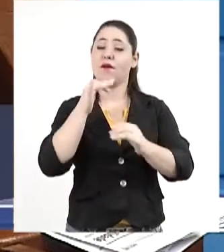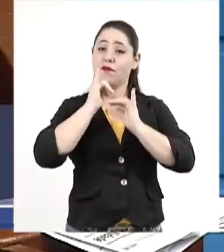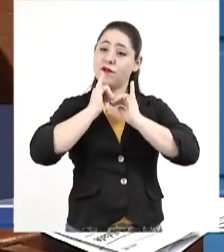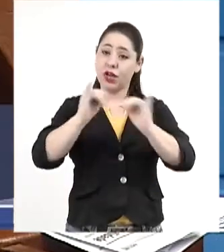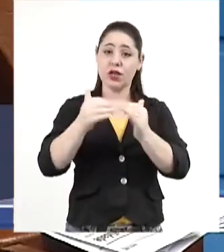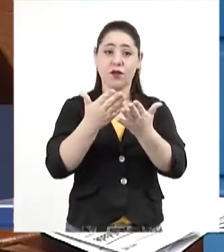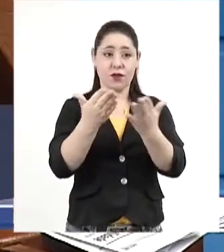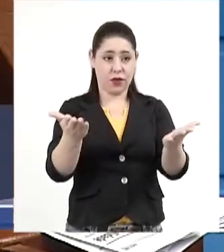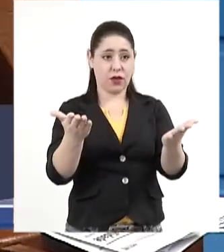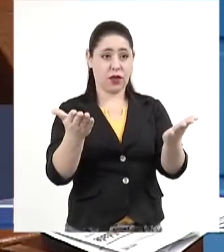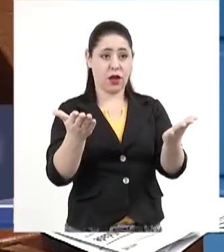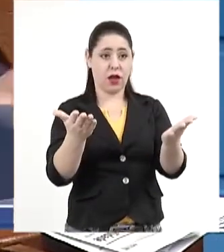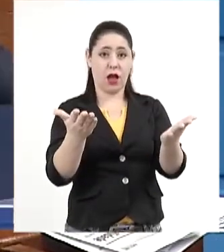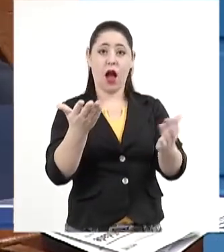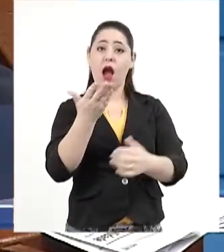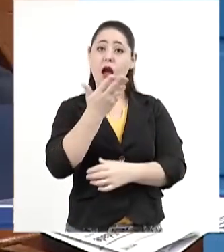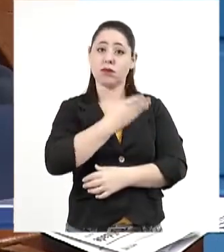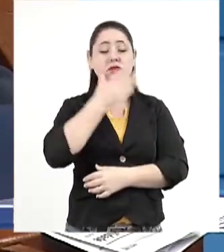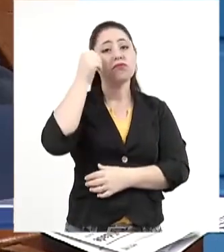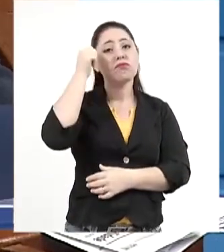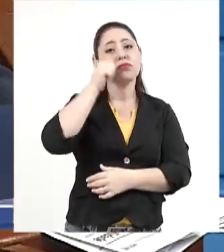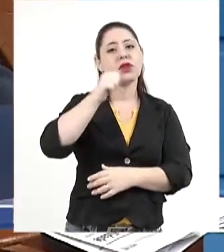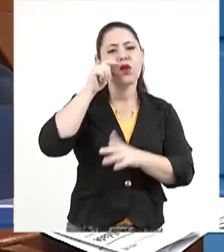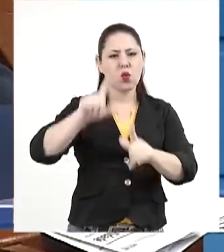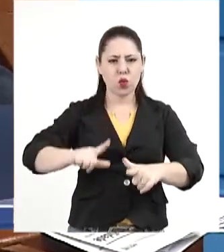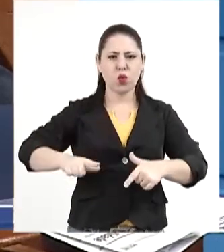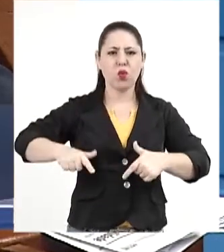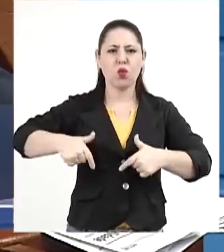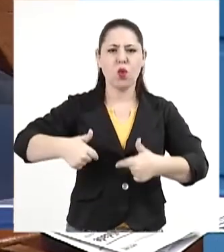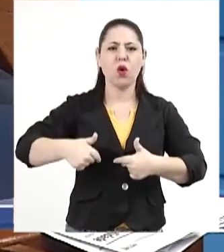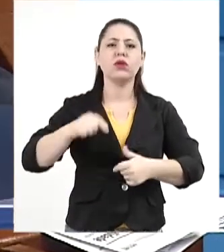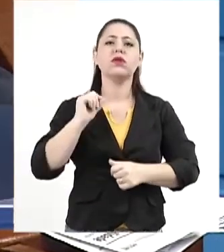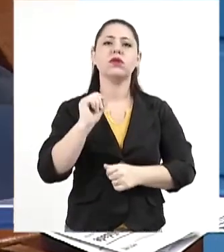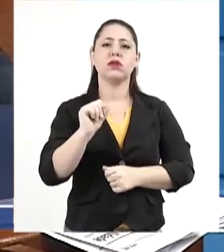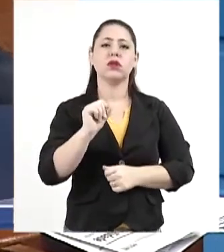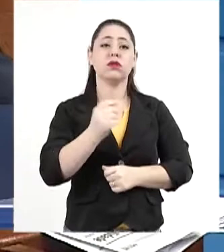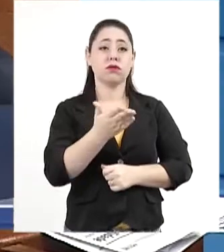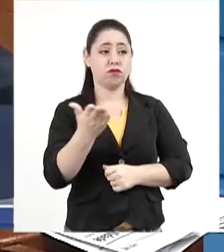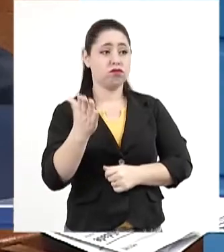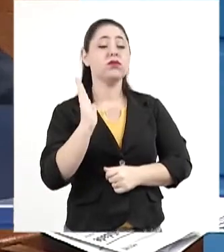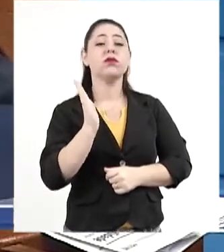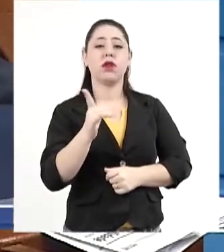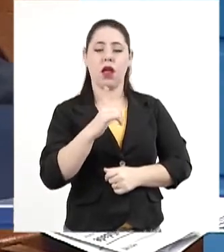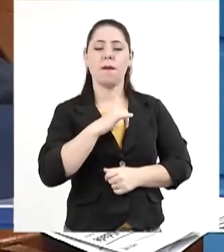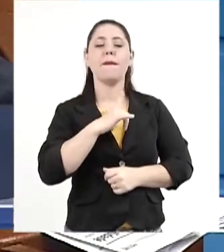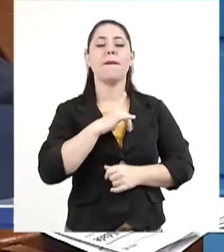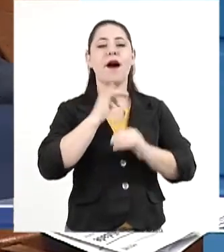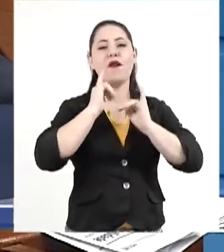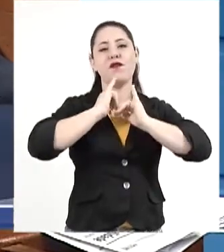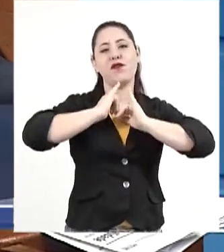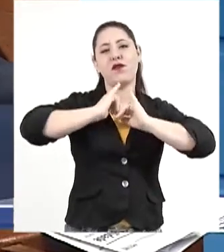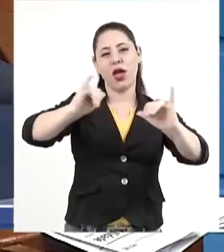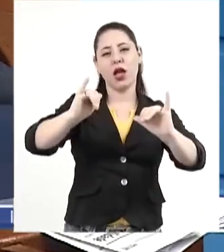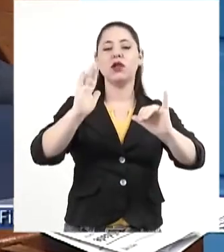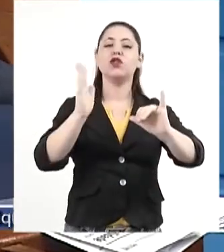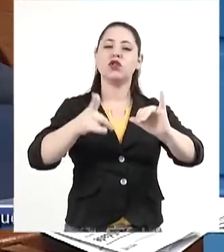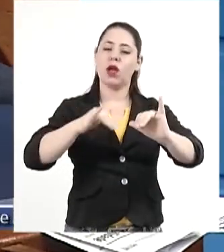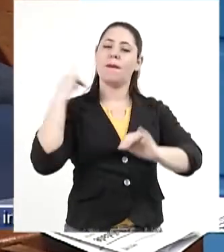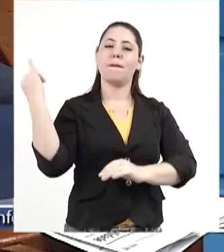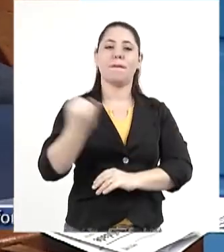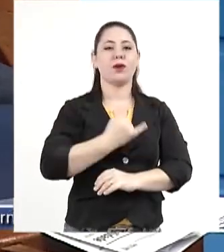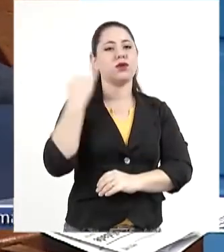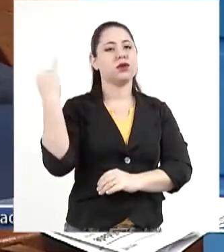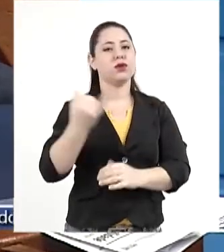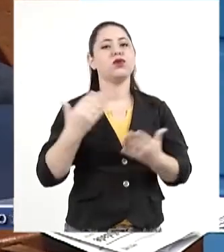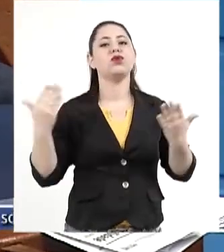vocês, companheiras, mulheres da luta, que vocês já deram um recado importante hoje